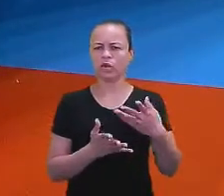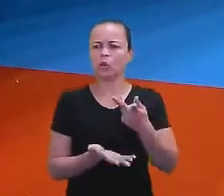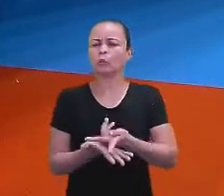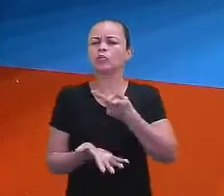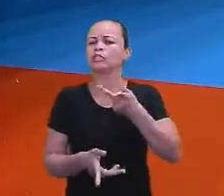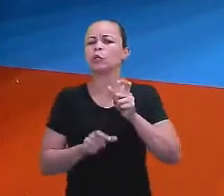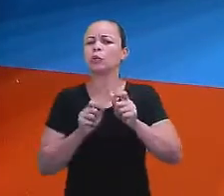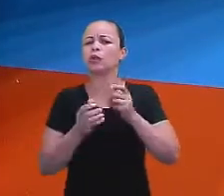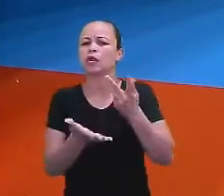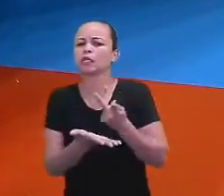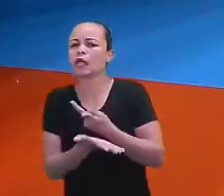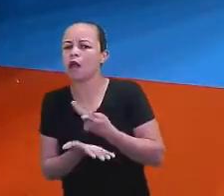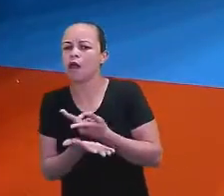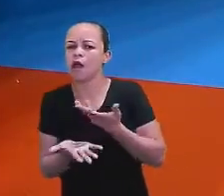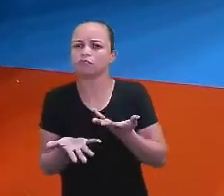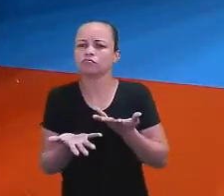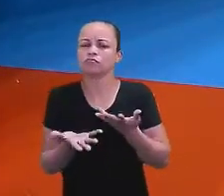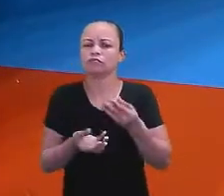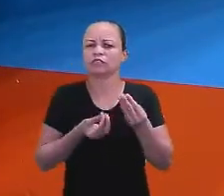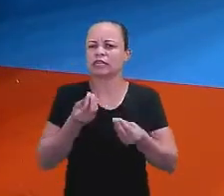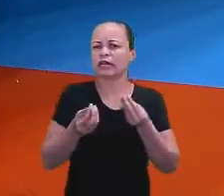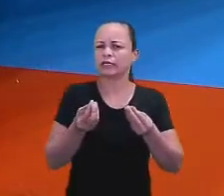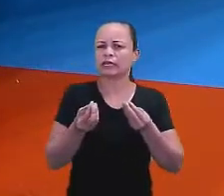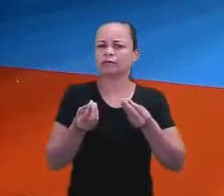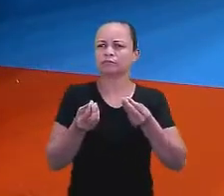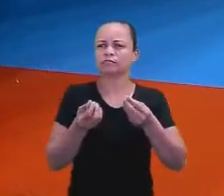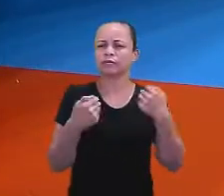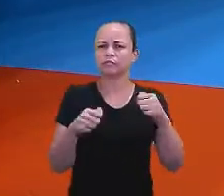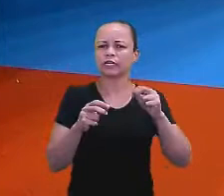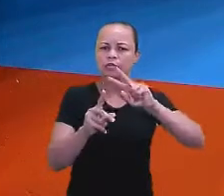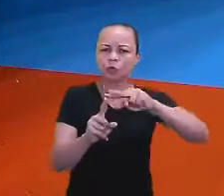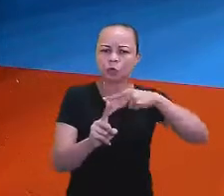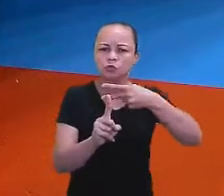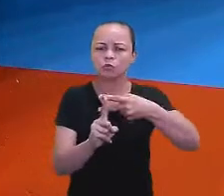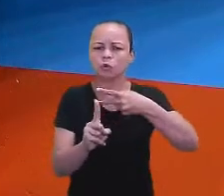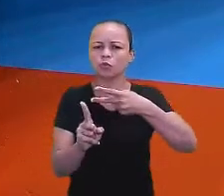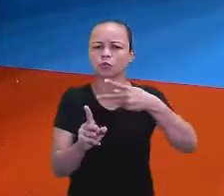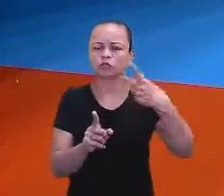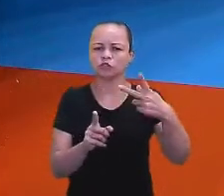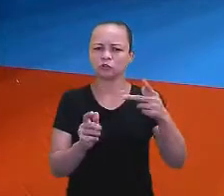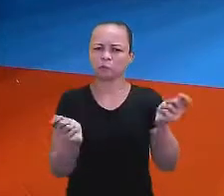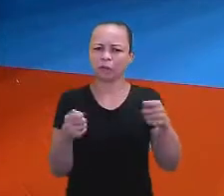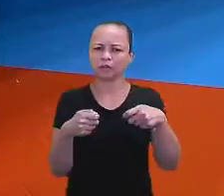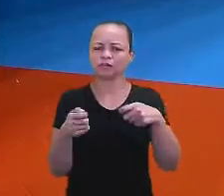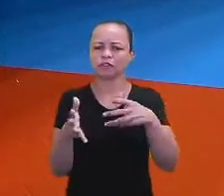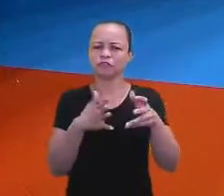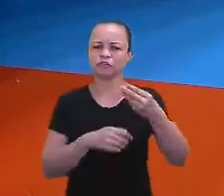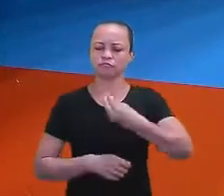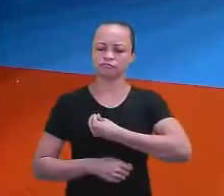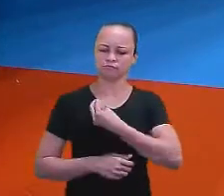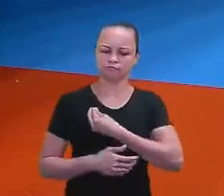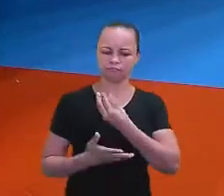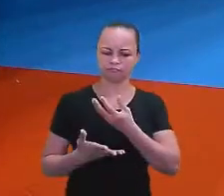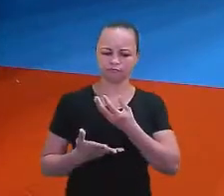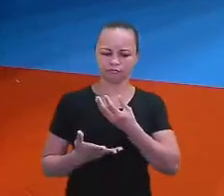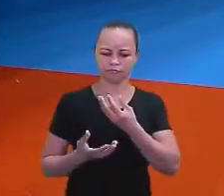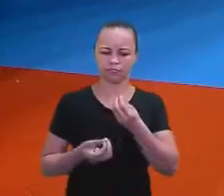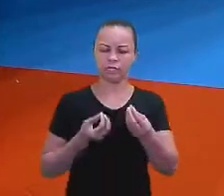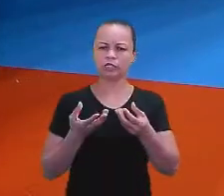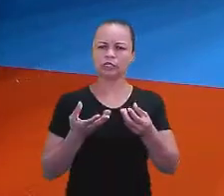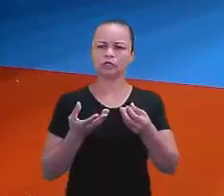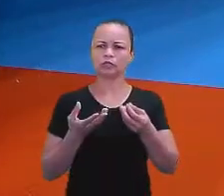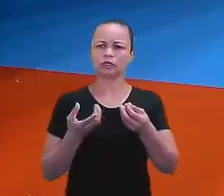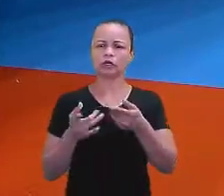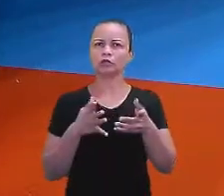Já que ela teria que ter o dobro dessa expectativa de vida. E um dos motivos que serviu como